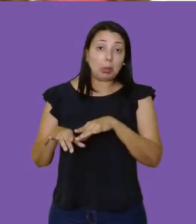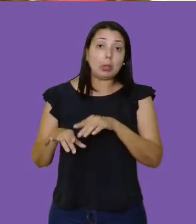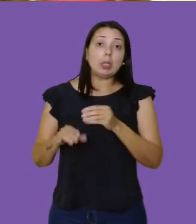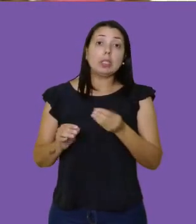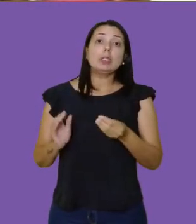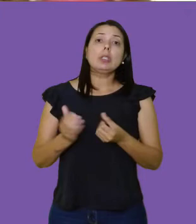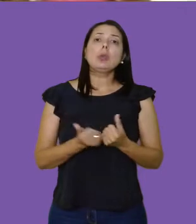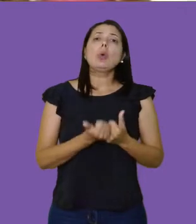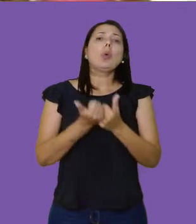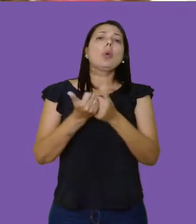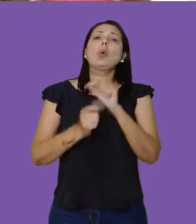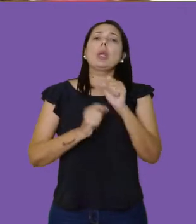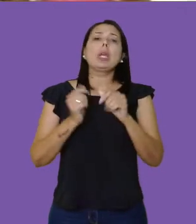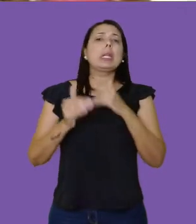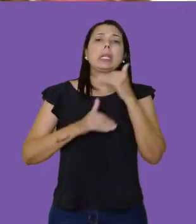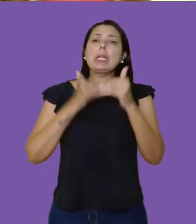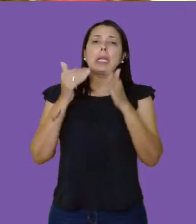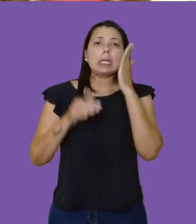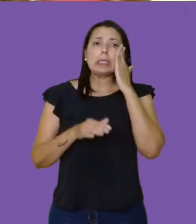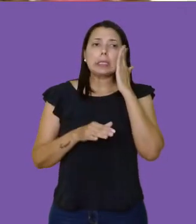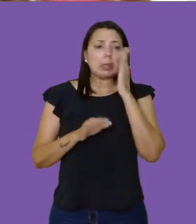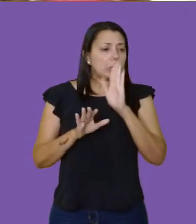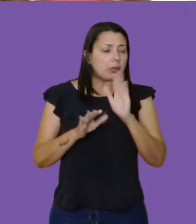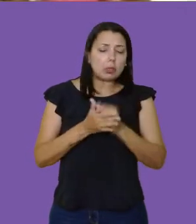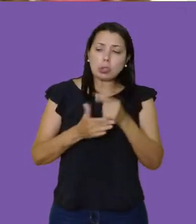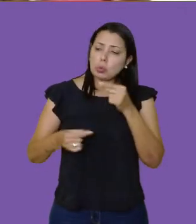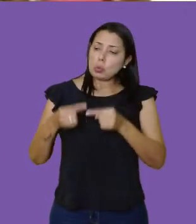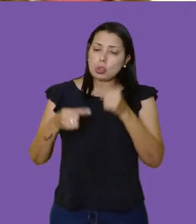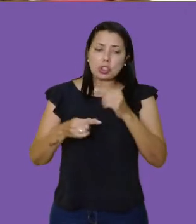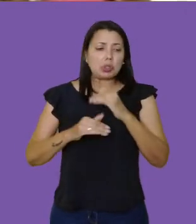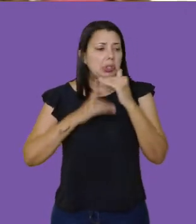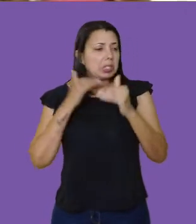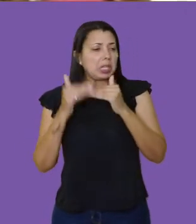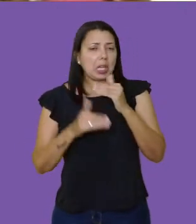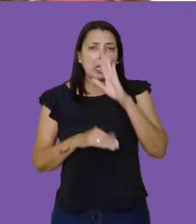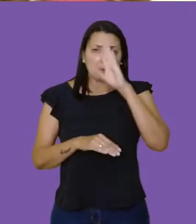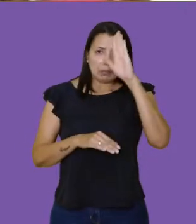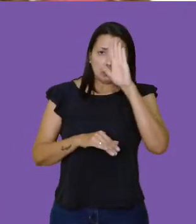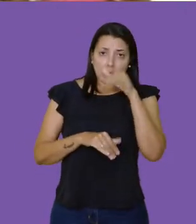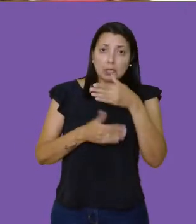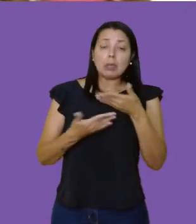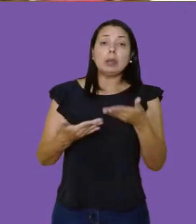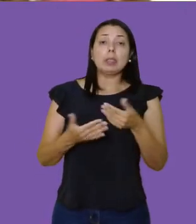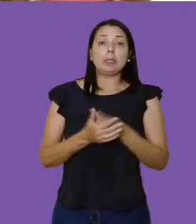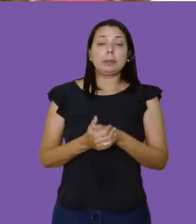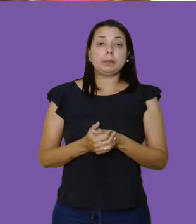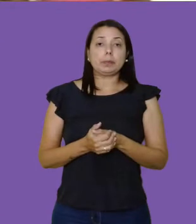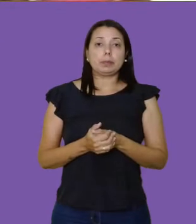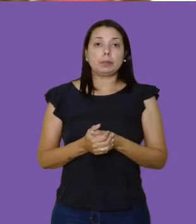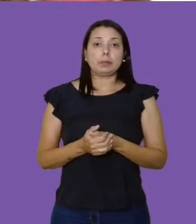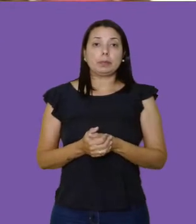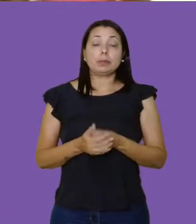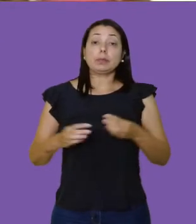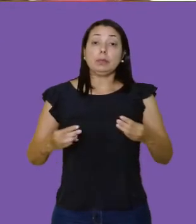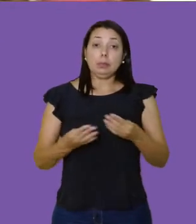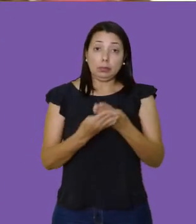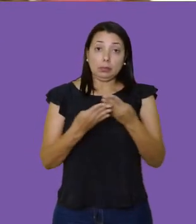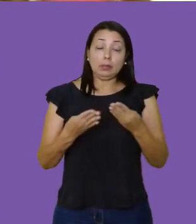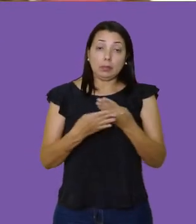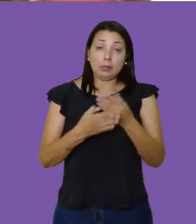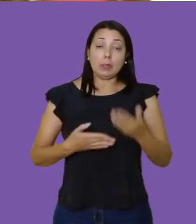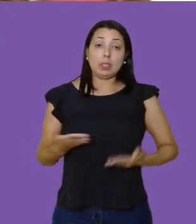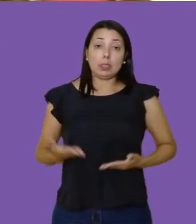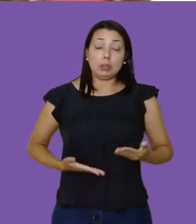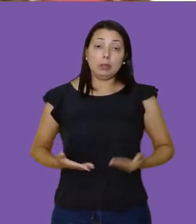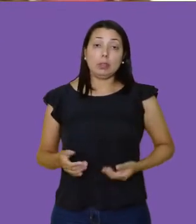colocou algo que ninguém sabe o que é, que não foi discutido com ninguém, principalmente com a rede de assistência social,